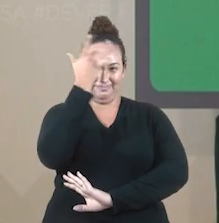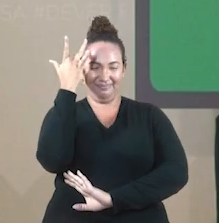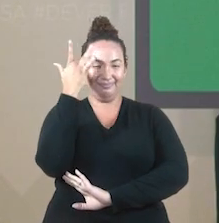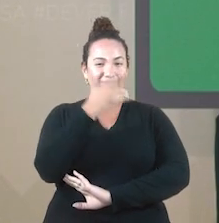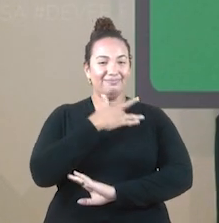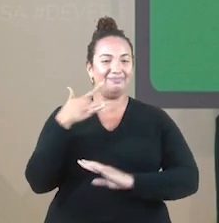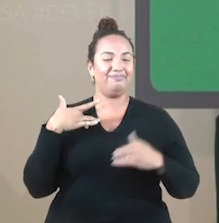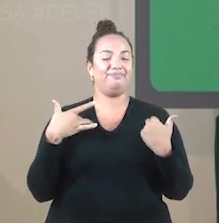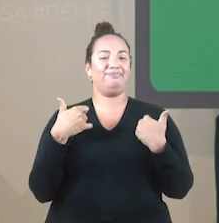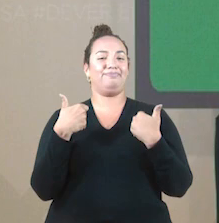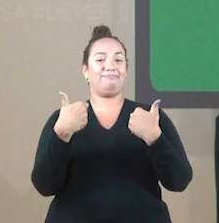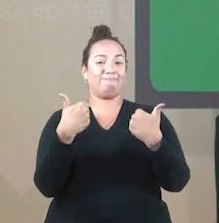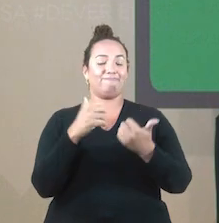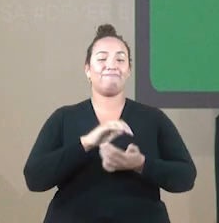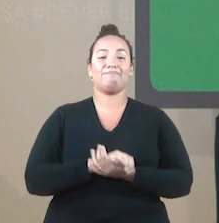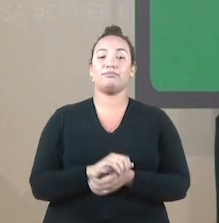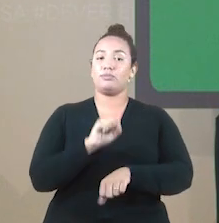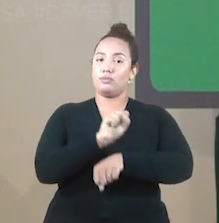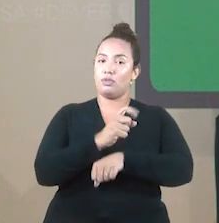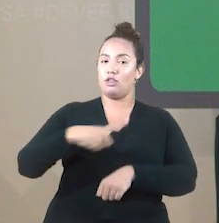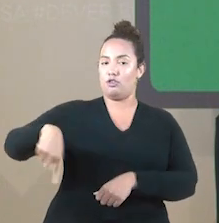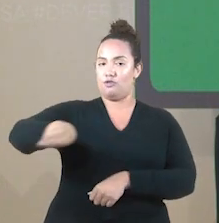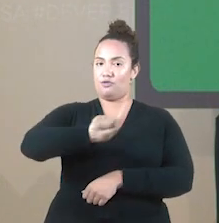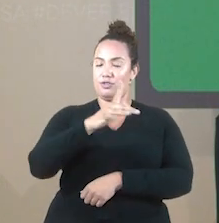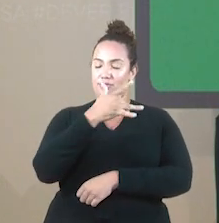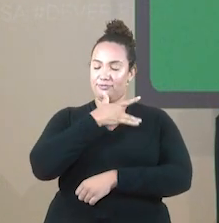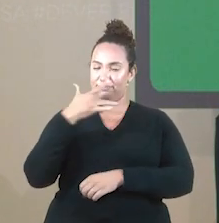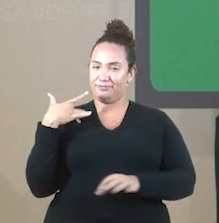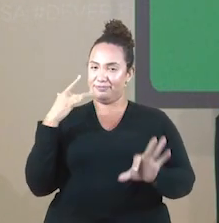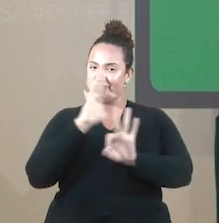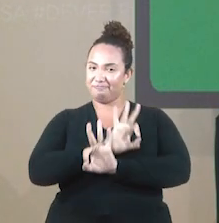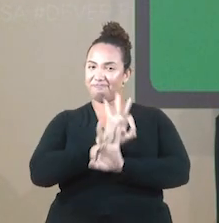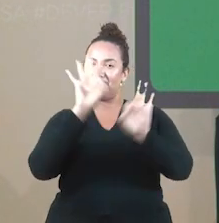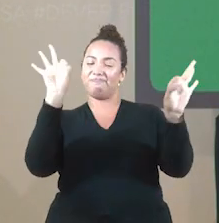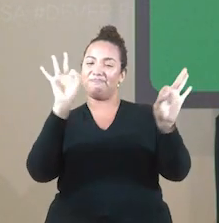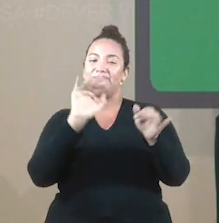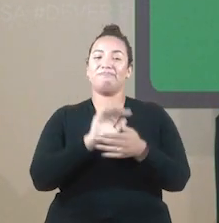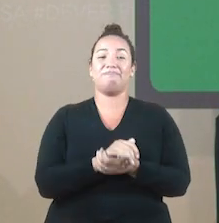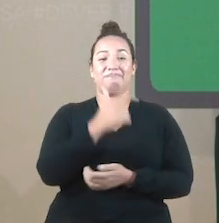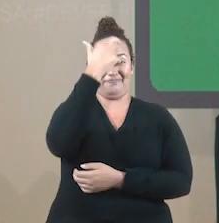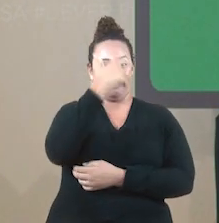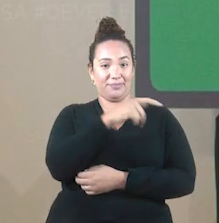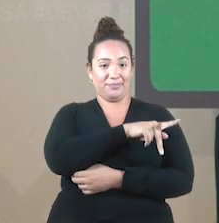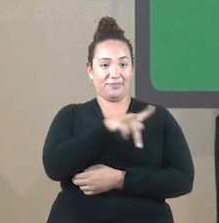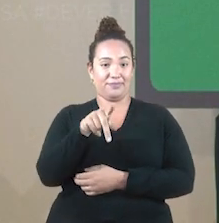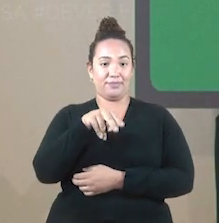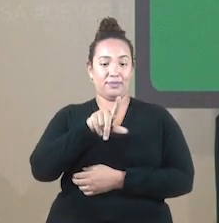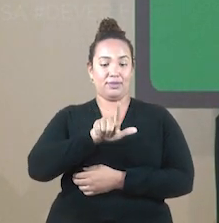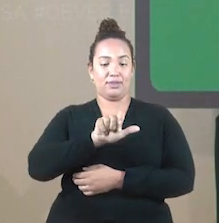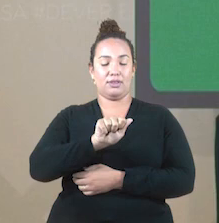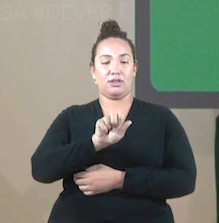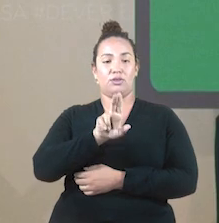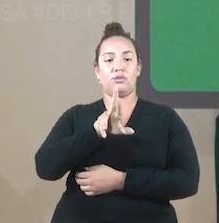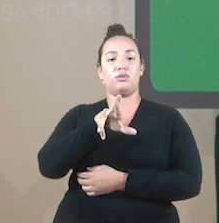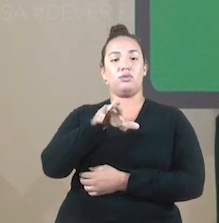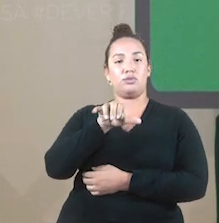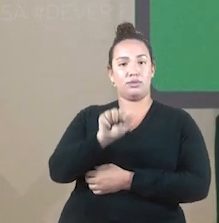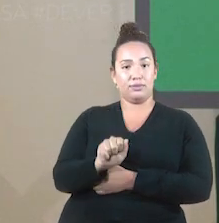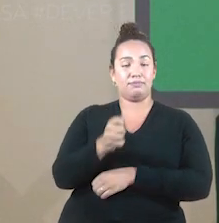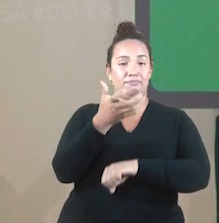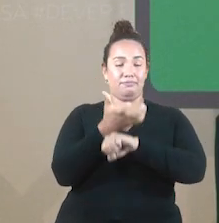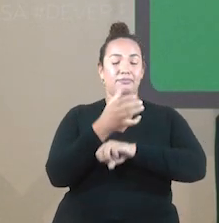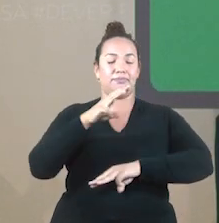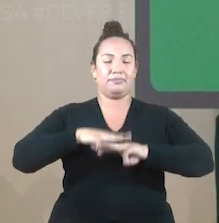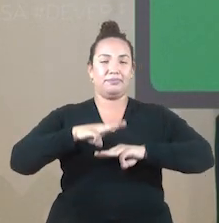pessoal, como vocês estão? Espero que estejam todos bem e se cuidando. Eu sou a professora Laura, da disciplina de